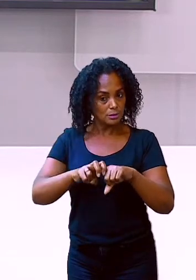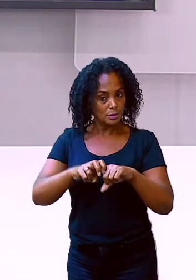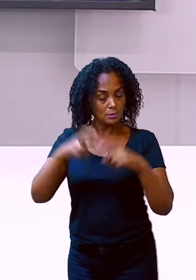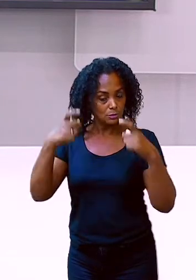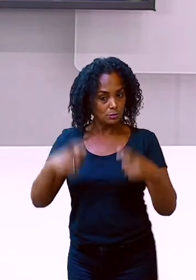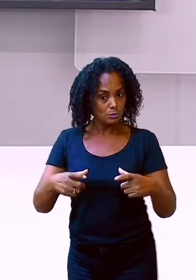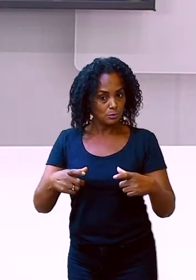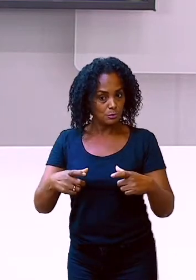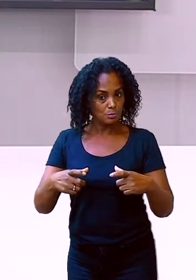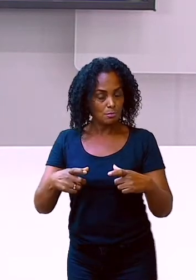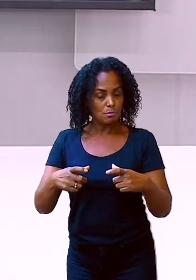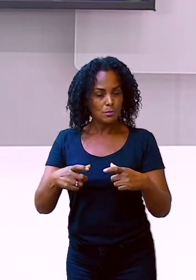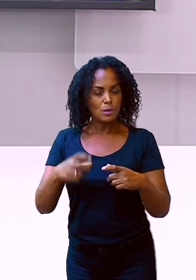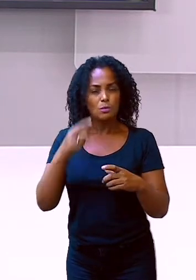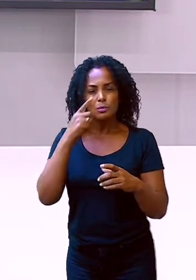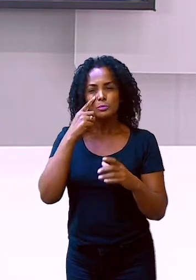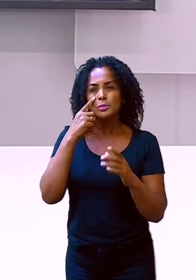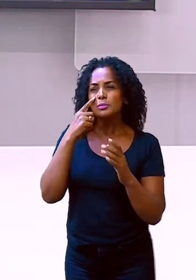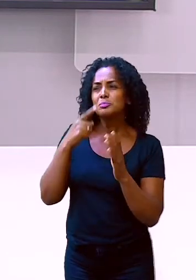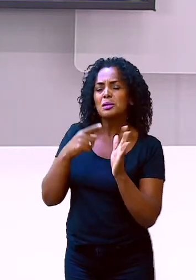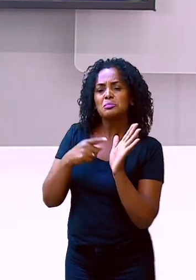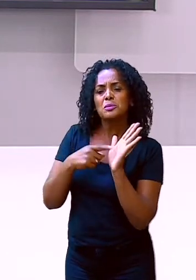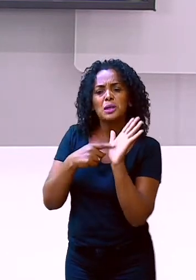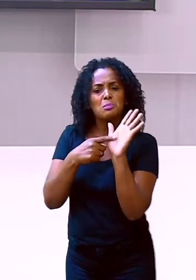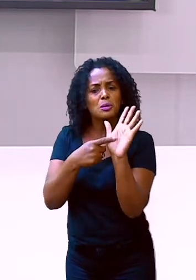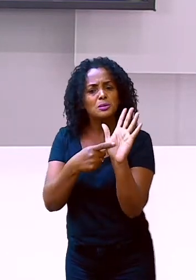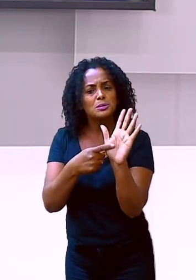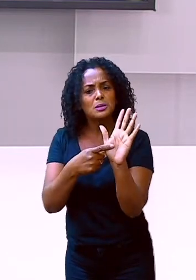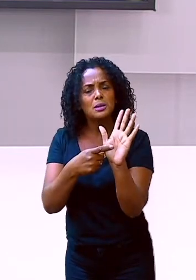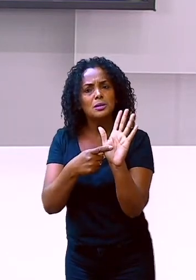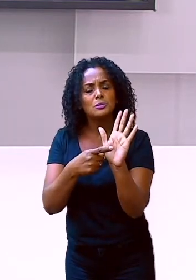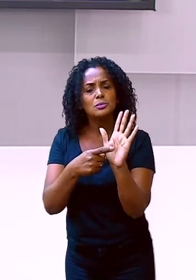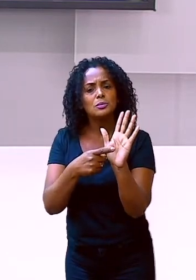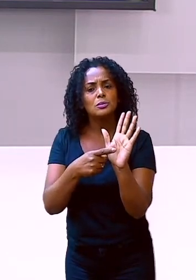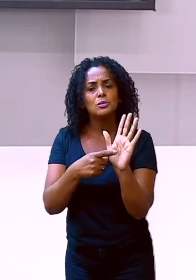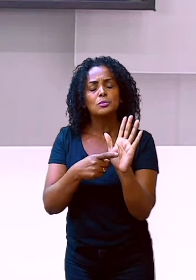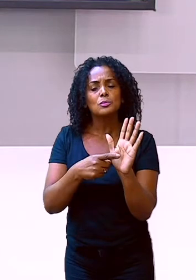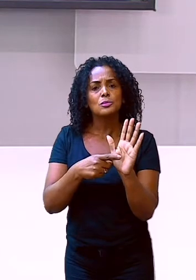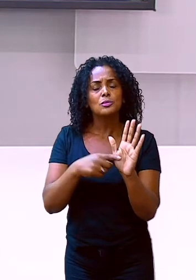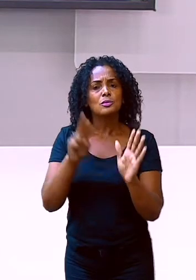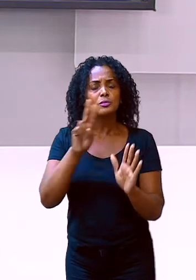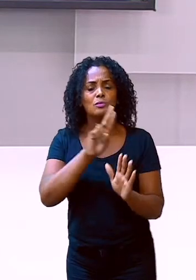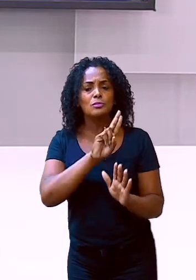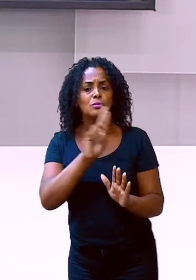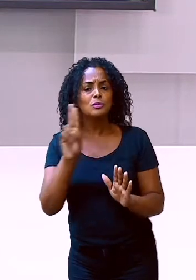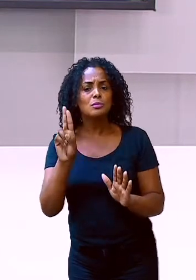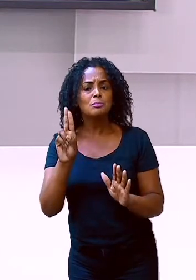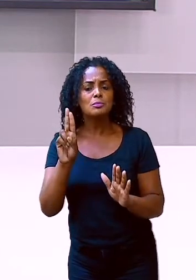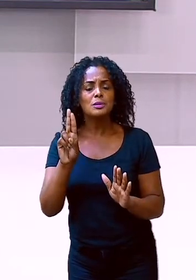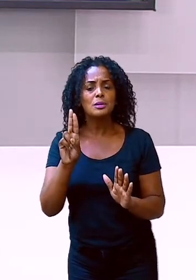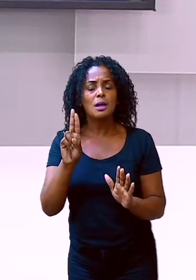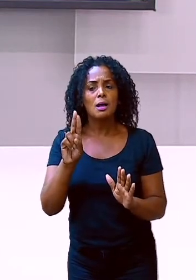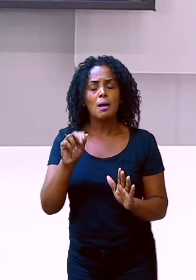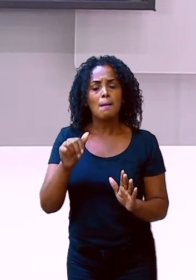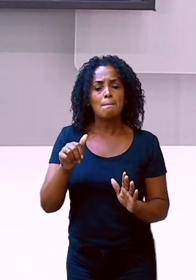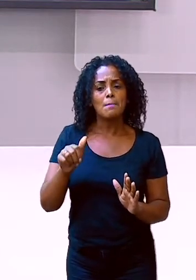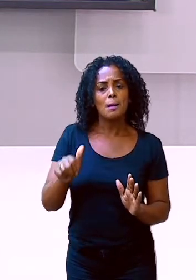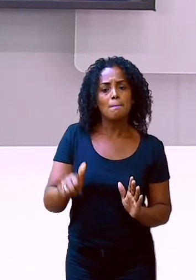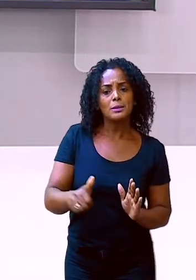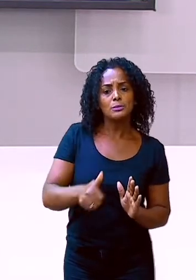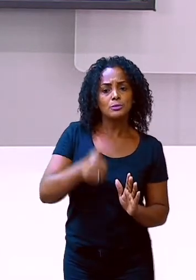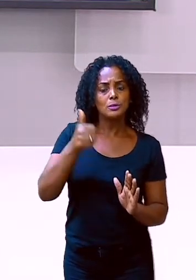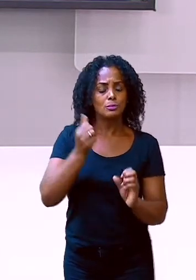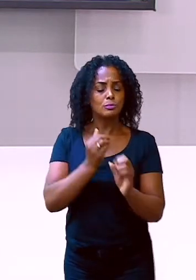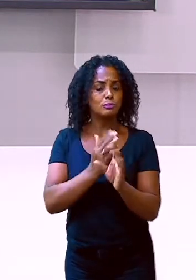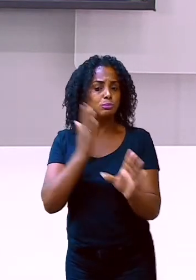lugar onde está dizendo que é preferencial, ao chegar uma dessas pessoas, eu preciso me levantar